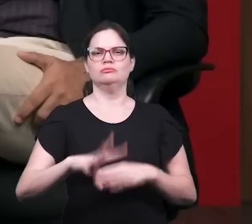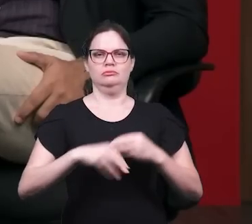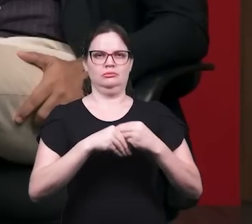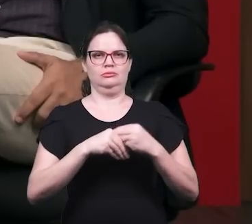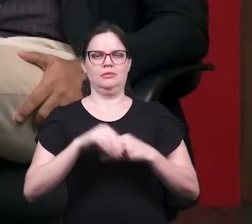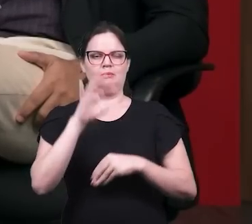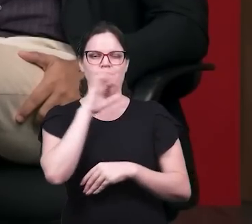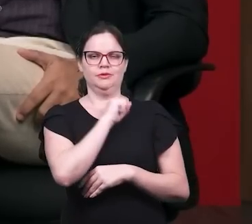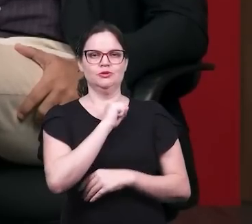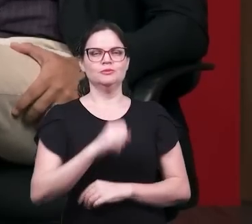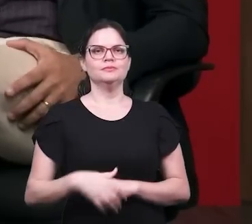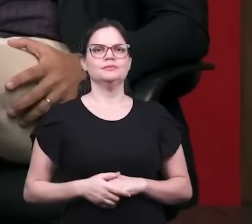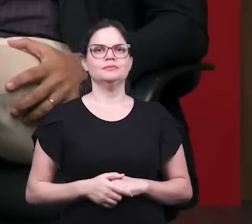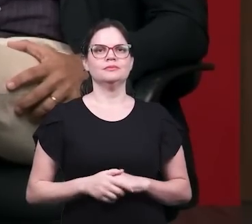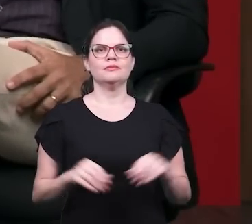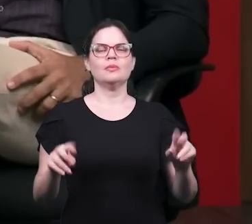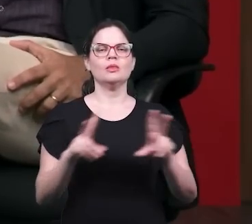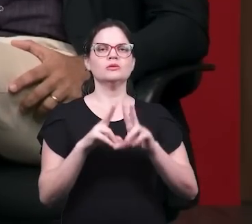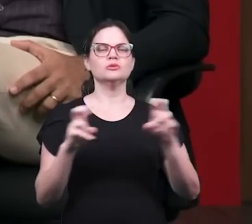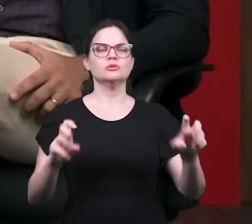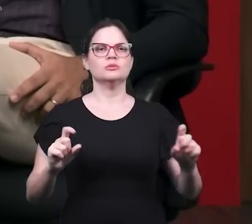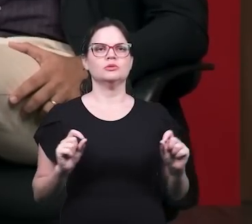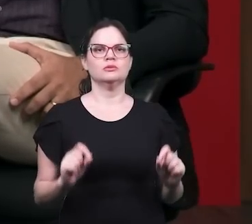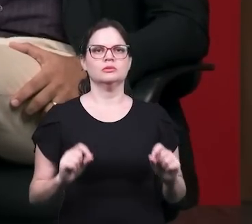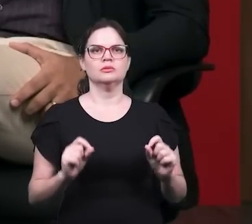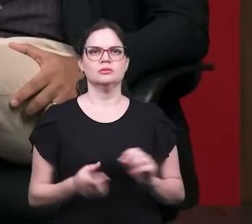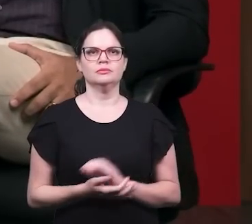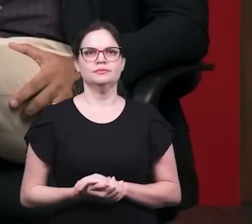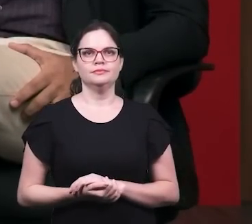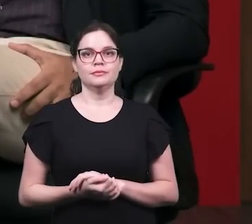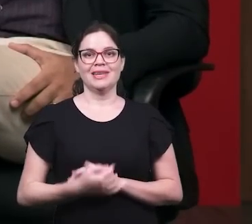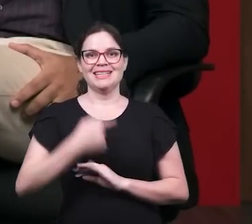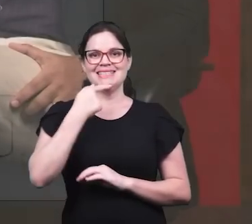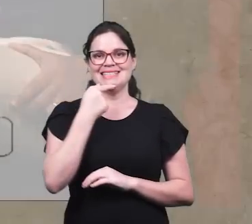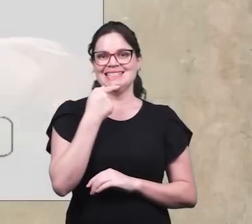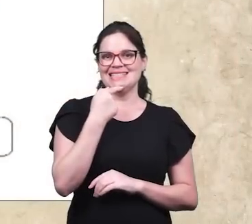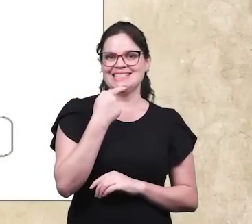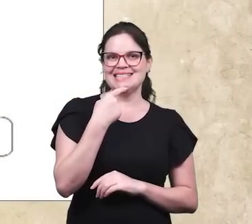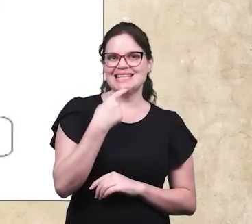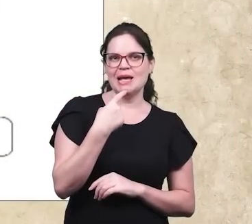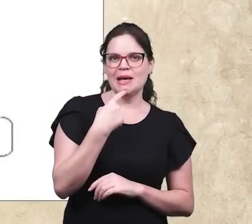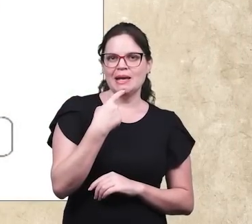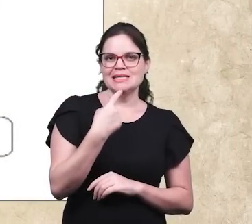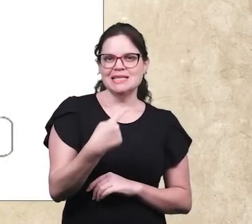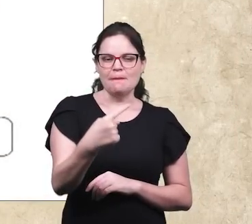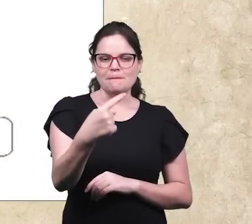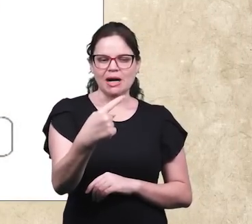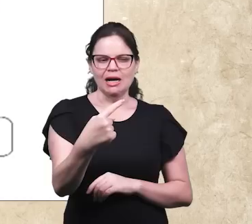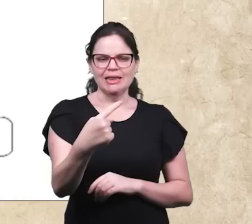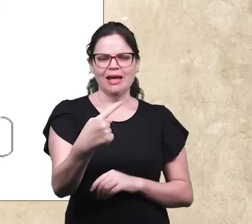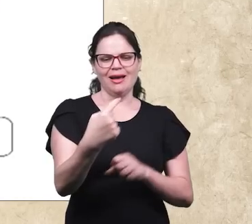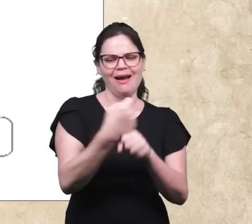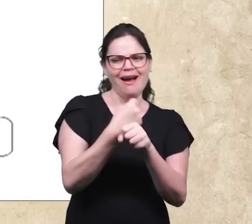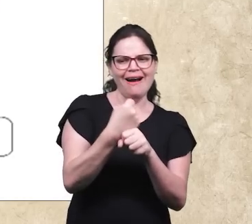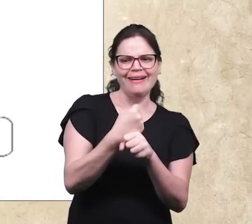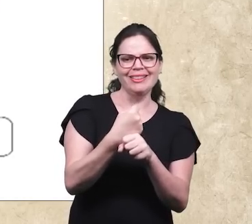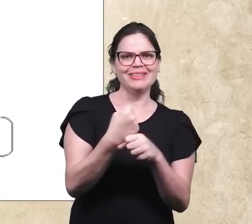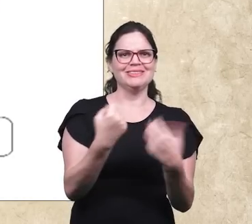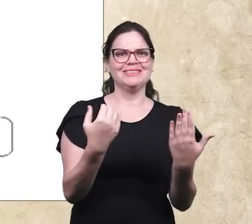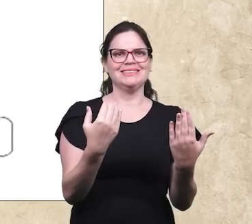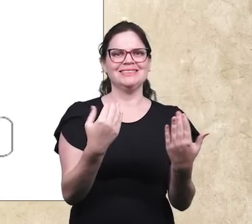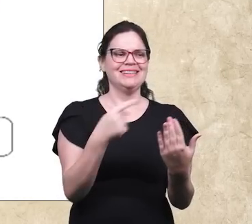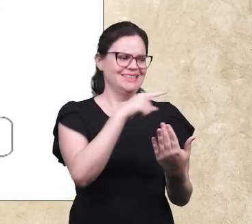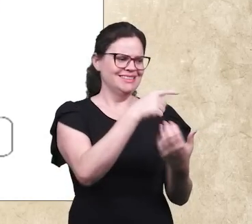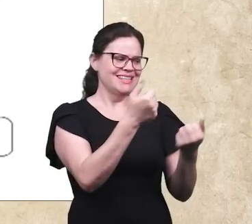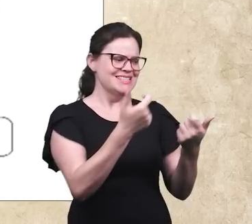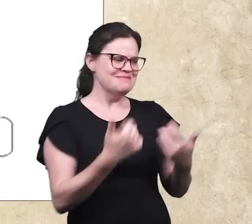reforço aqui, essa questão da semana de anos aí, que um dia é igual a 1000 anos. Olha só o